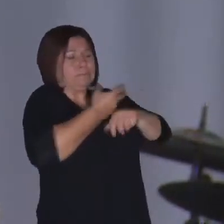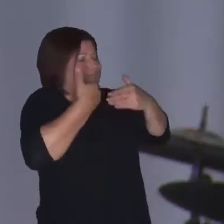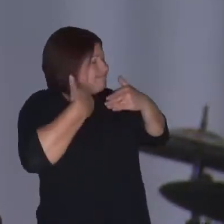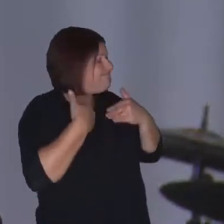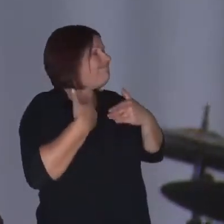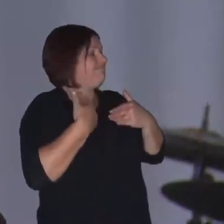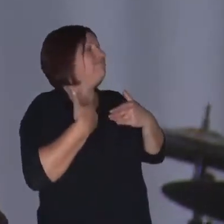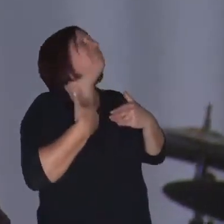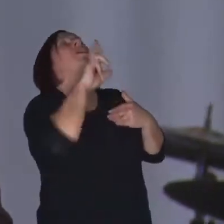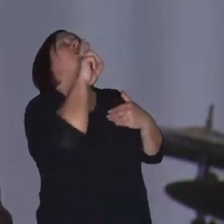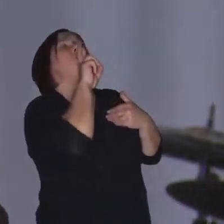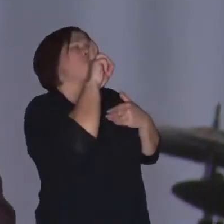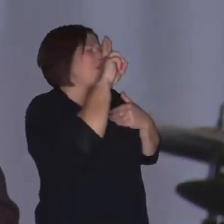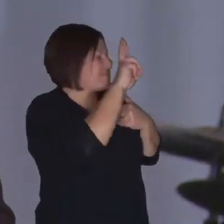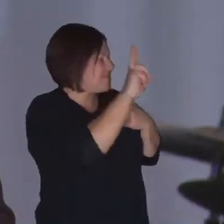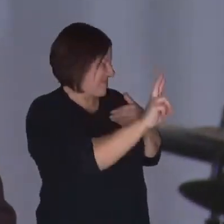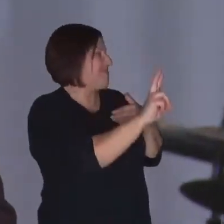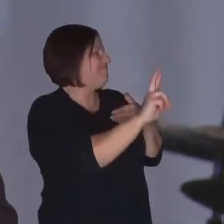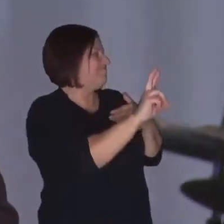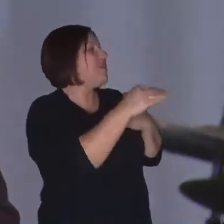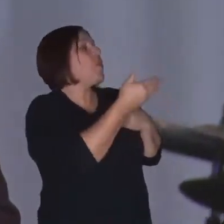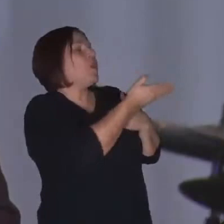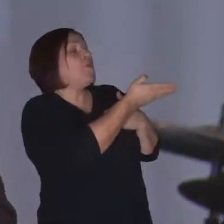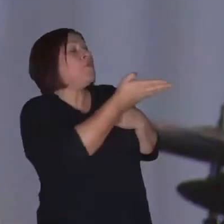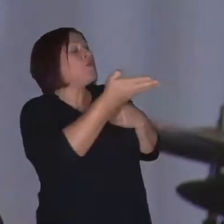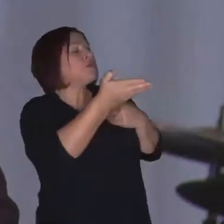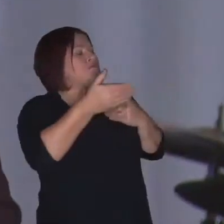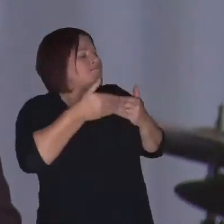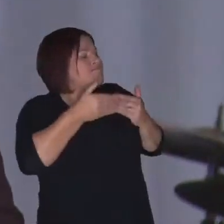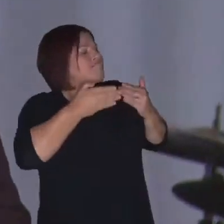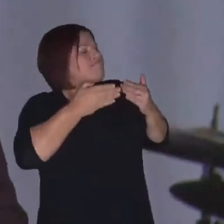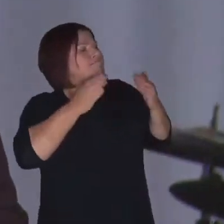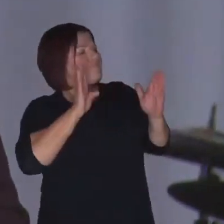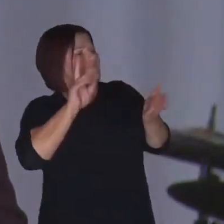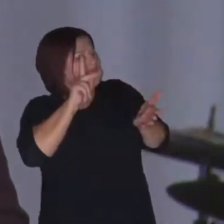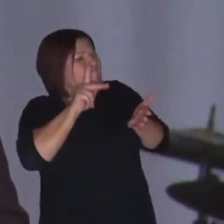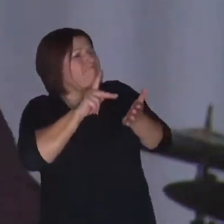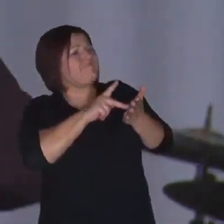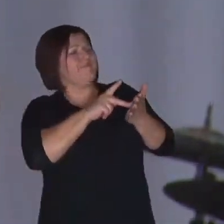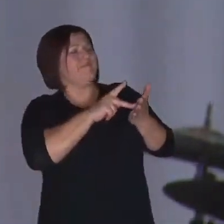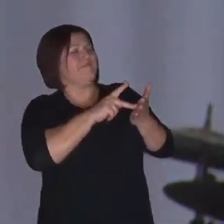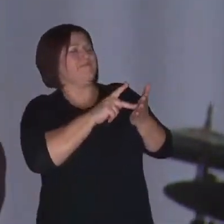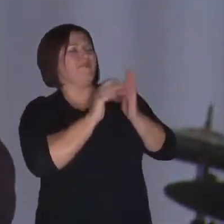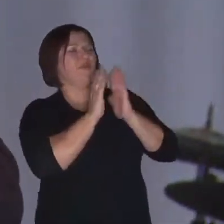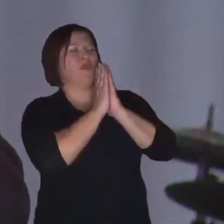de todo o coração. Essa foi a carta. Olhem que incrível. Não sei se vocês concordam comigo, mas de